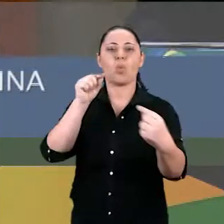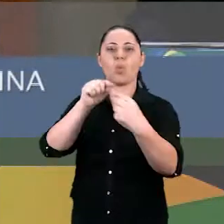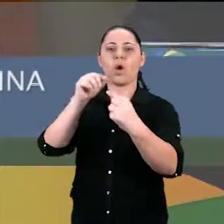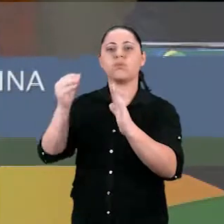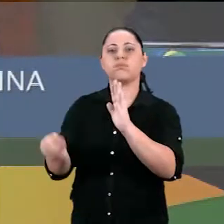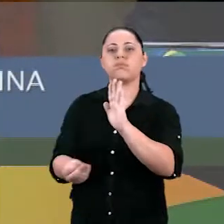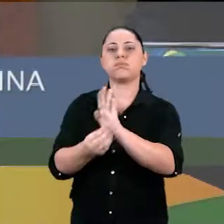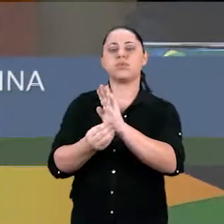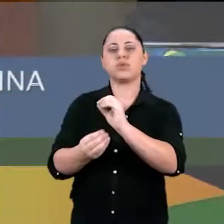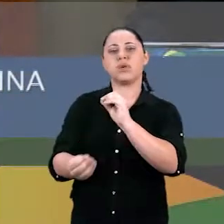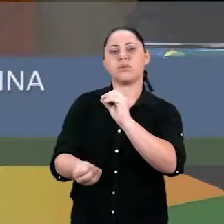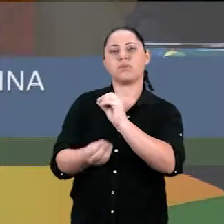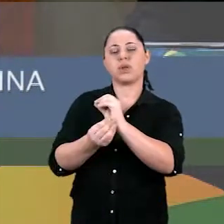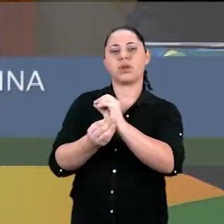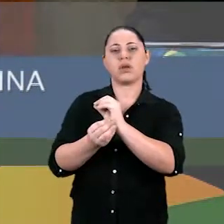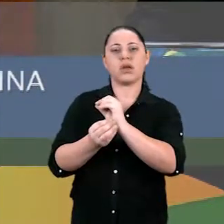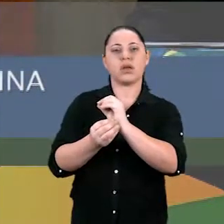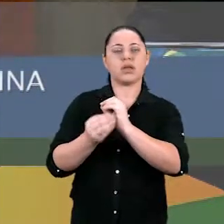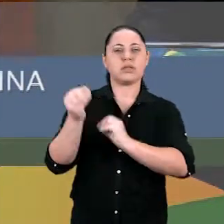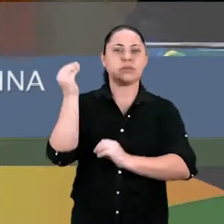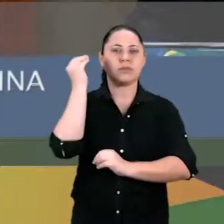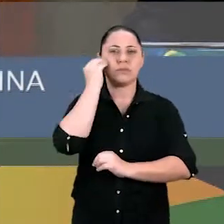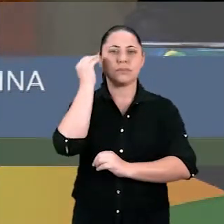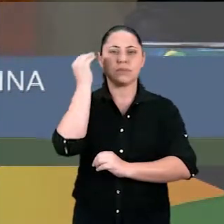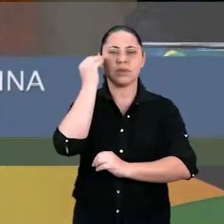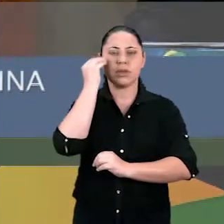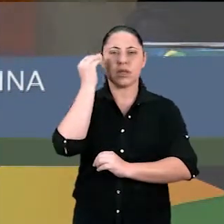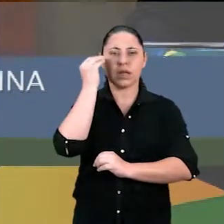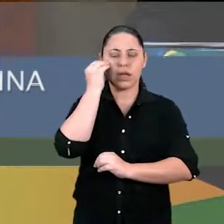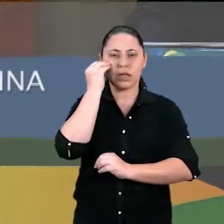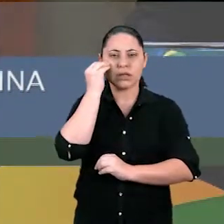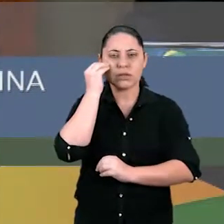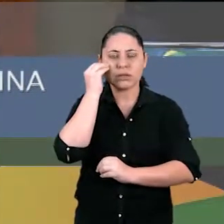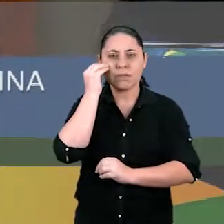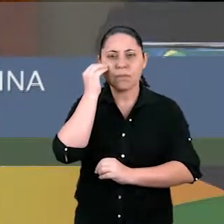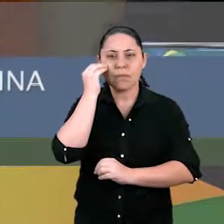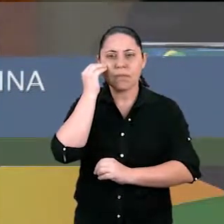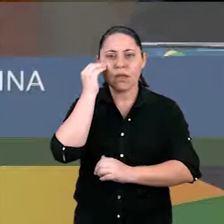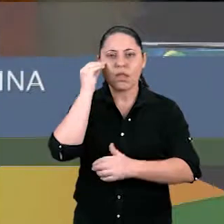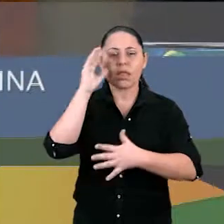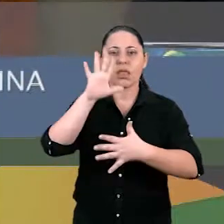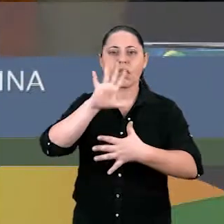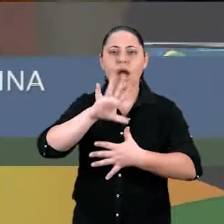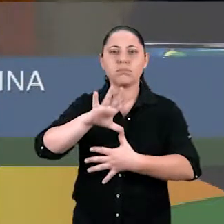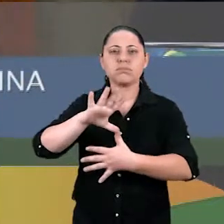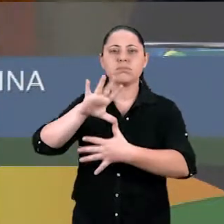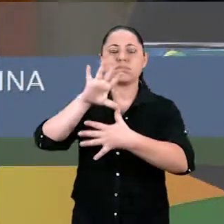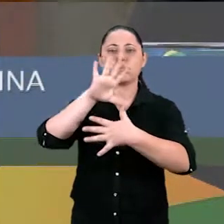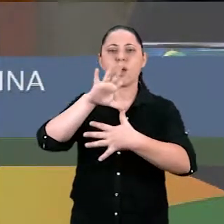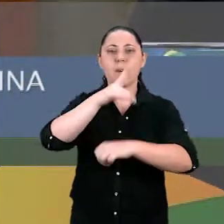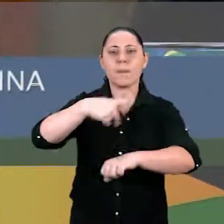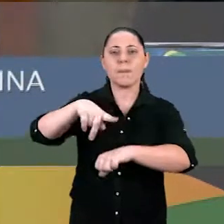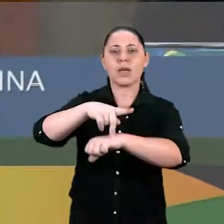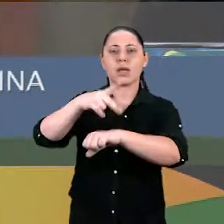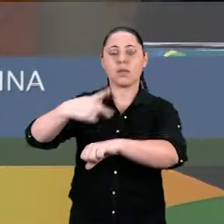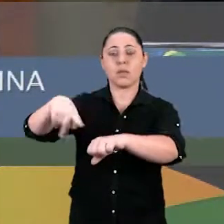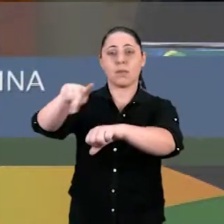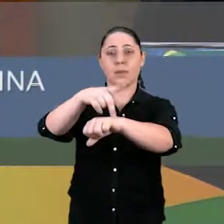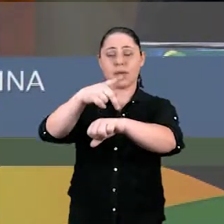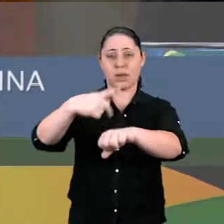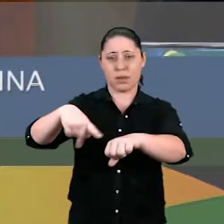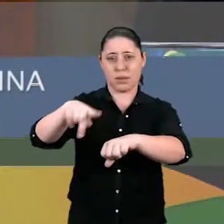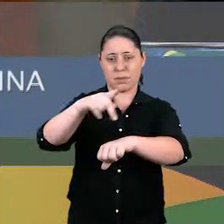aplicáveis às experiências institucionais da América Ibérica como um todo. Os países